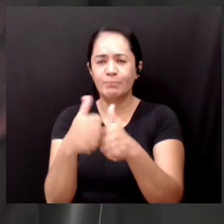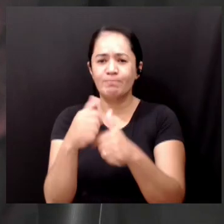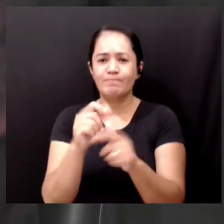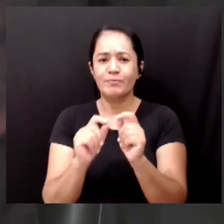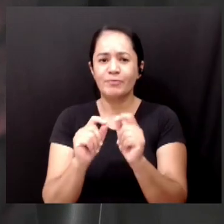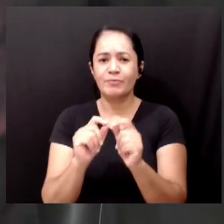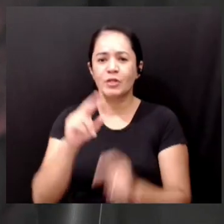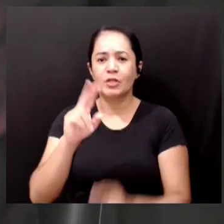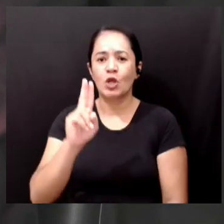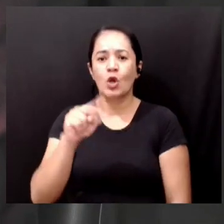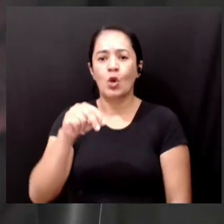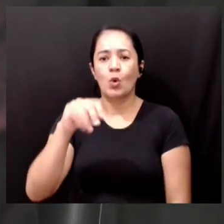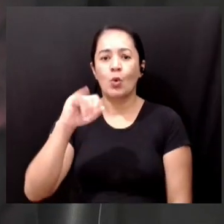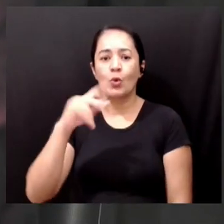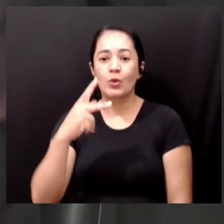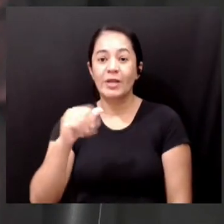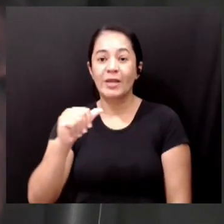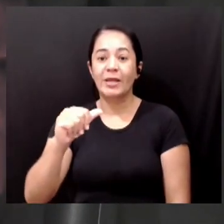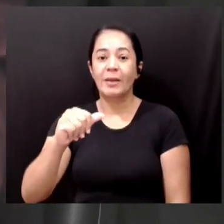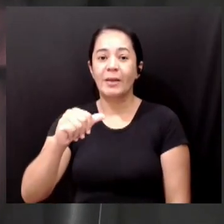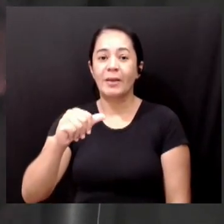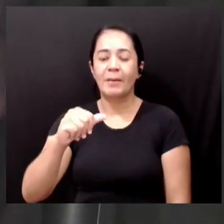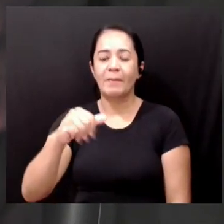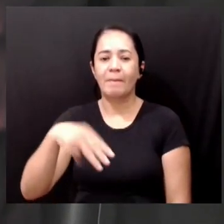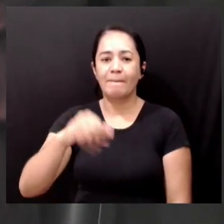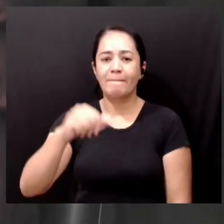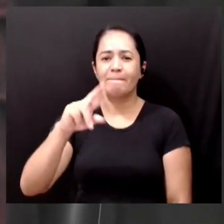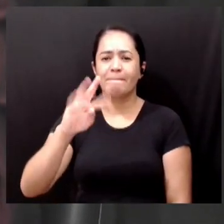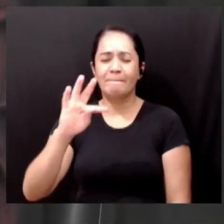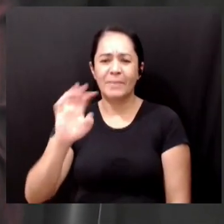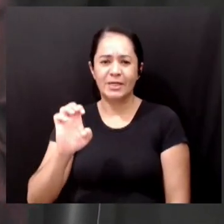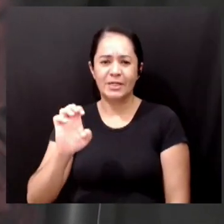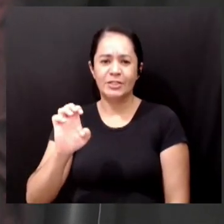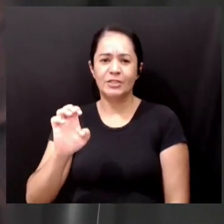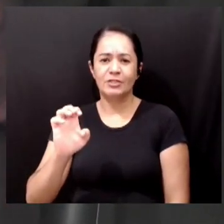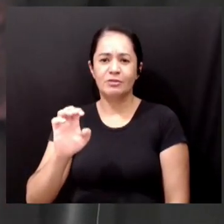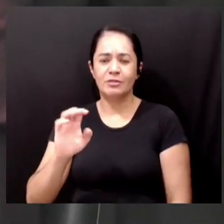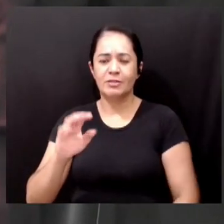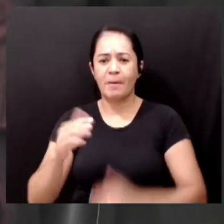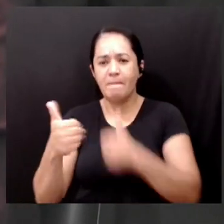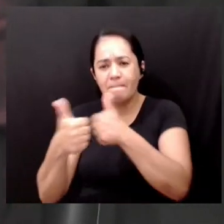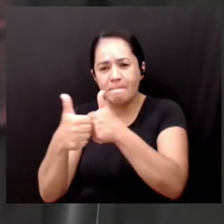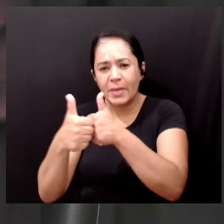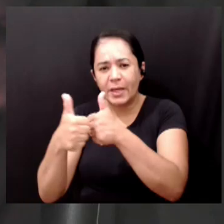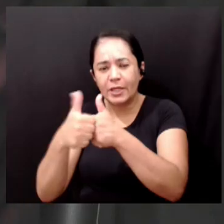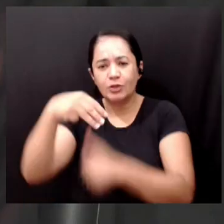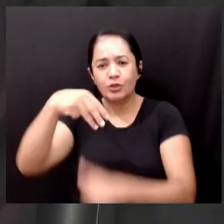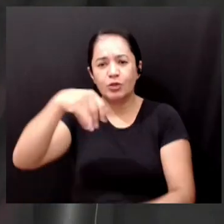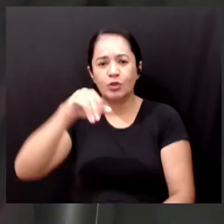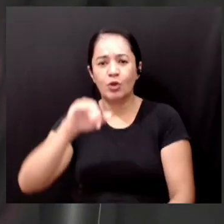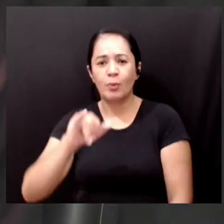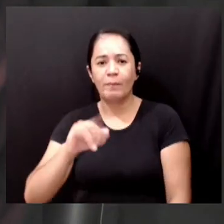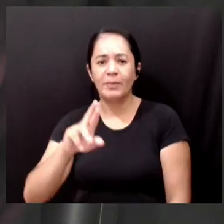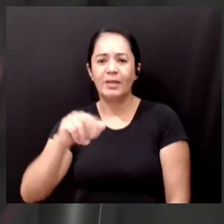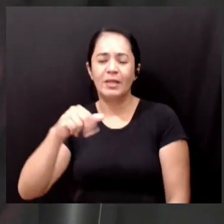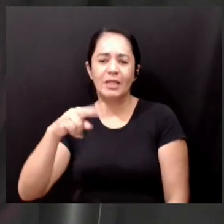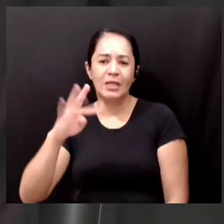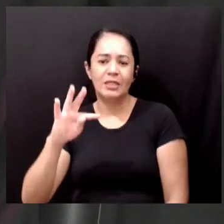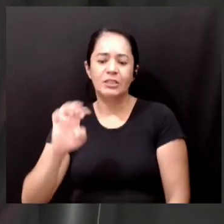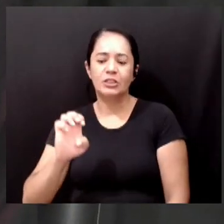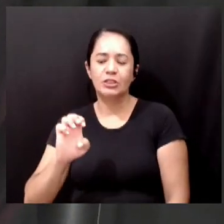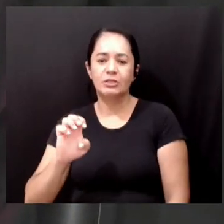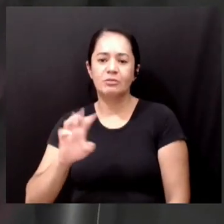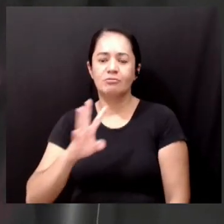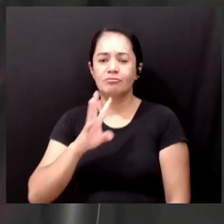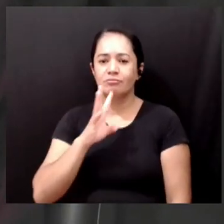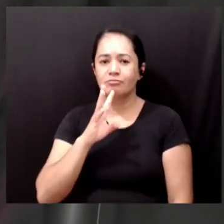Vila Michu. Miranda, ali, Jardim Miranda, não é? Perto do Jardim Miranda? É embaixo, onde né? ali são os BHMs, ali é conhecido como Jardim São Bento,